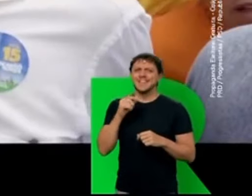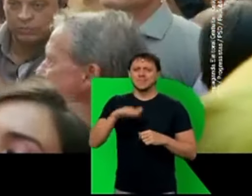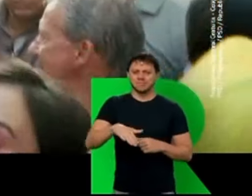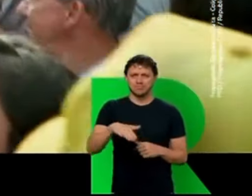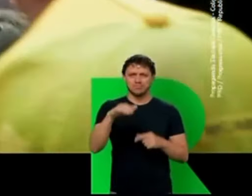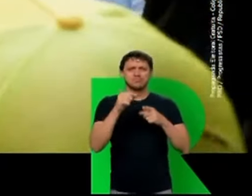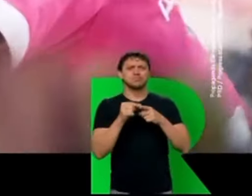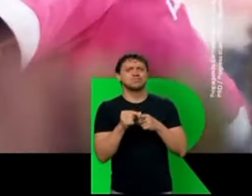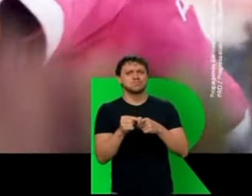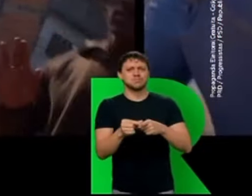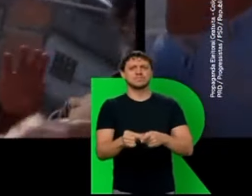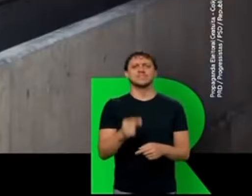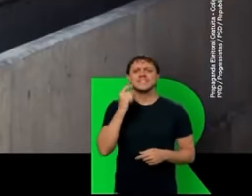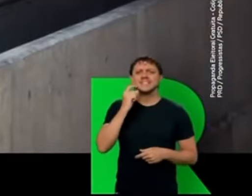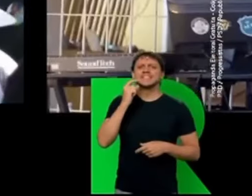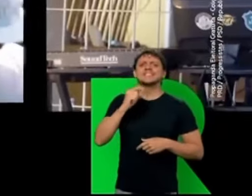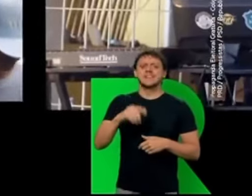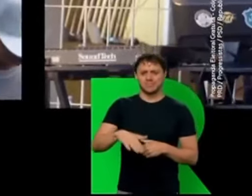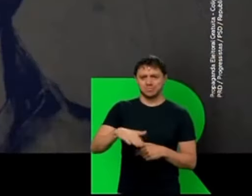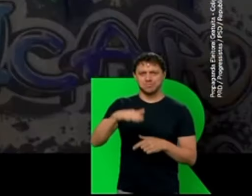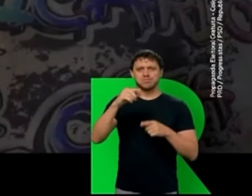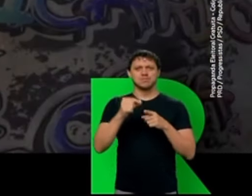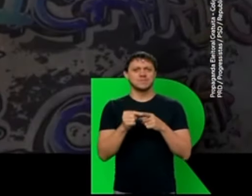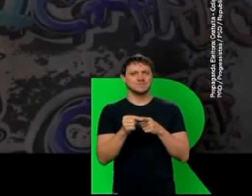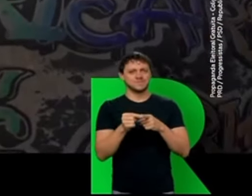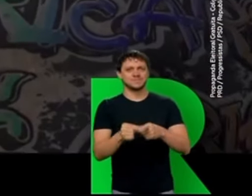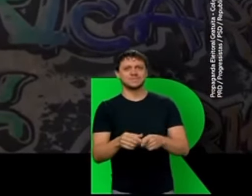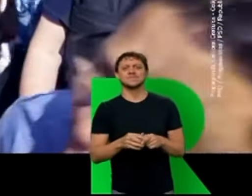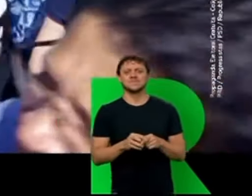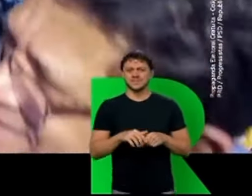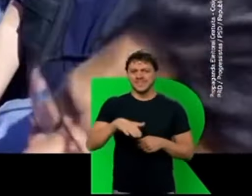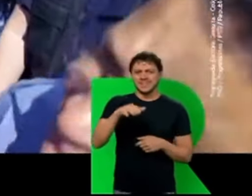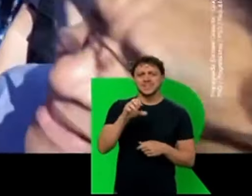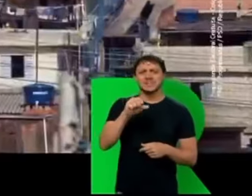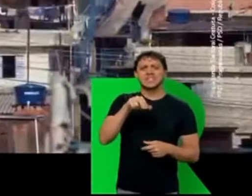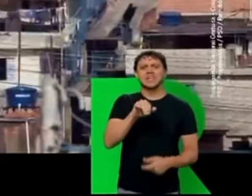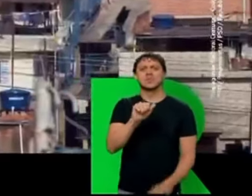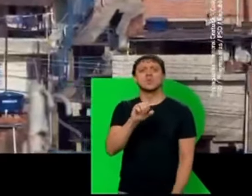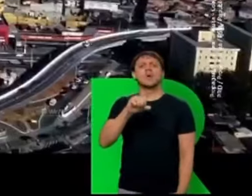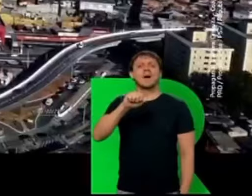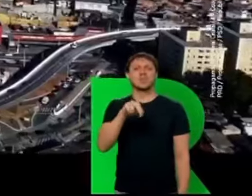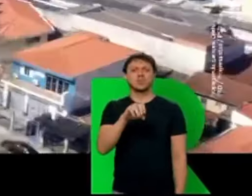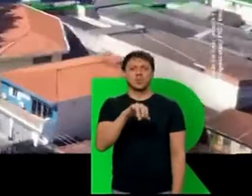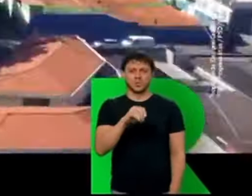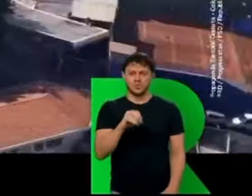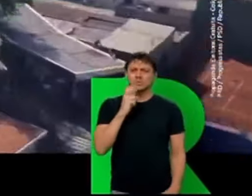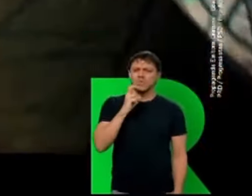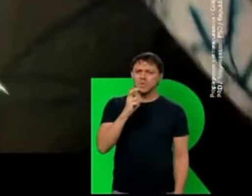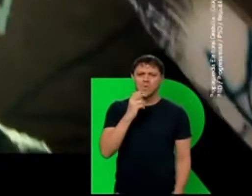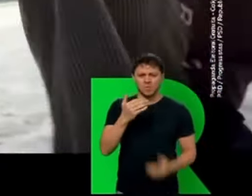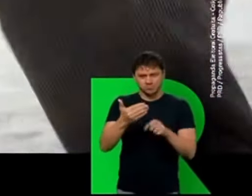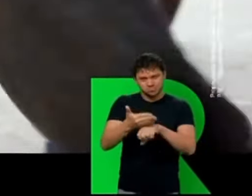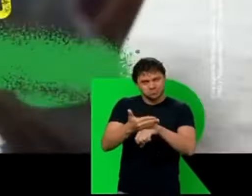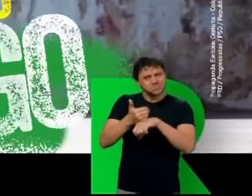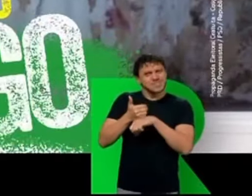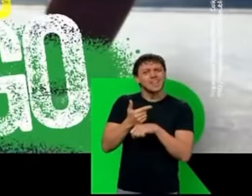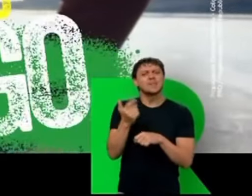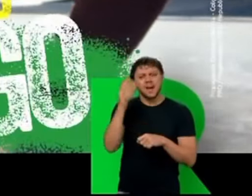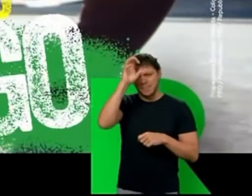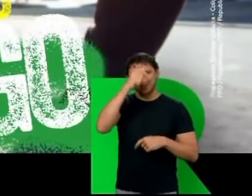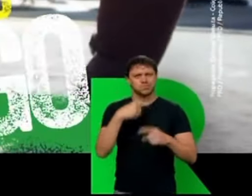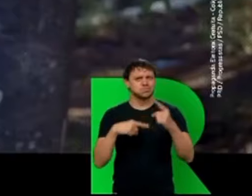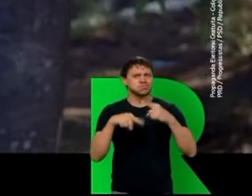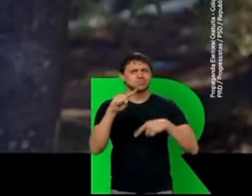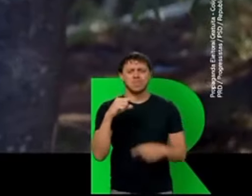periferia. Ricardo é cria da periferia. Criado no Parque Santo Antônio, no Socorro, desde cedo ele aprendeu a